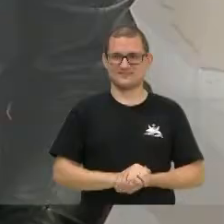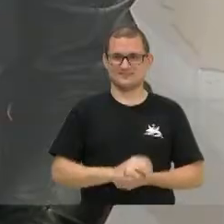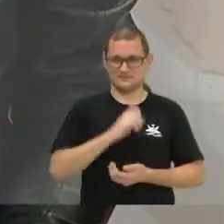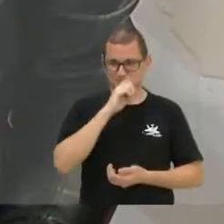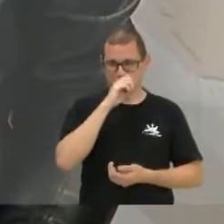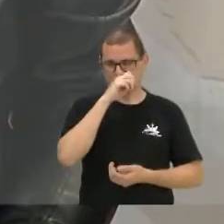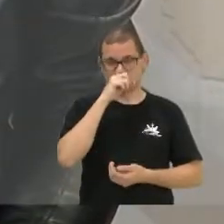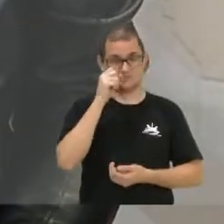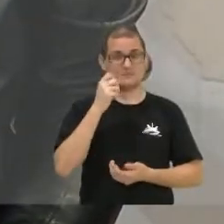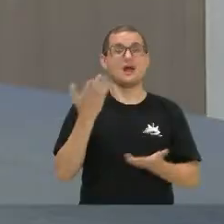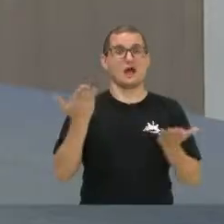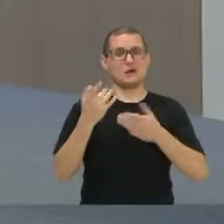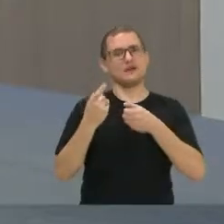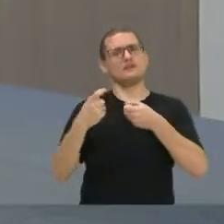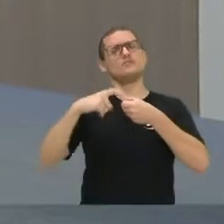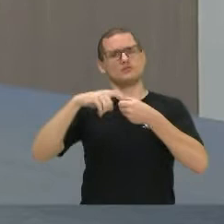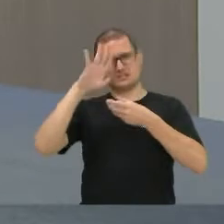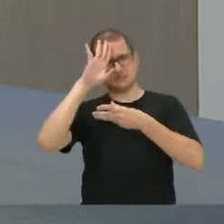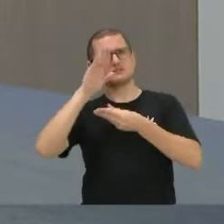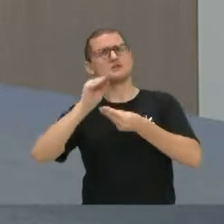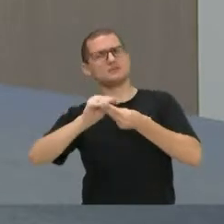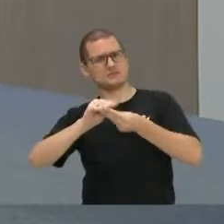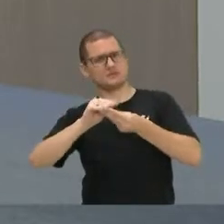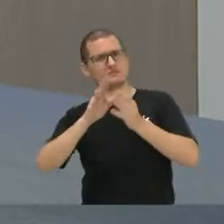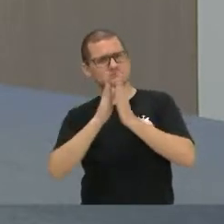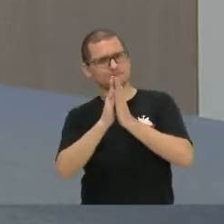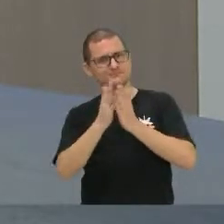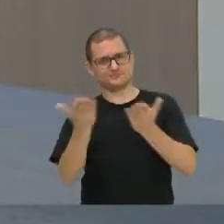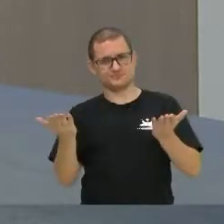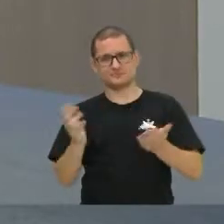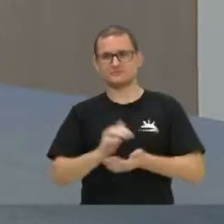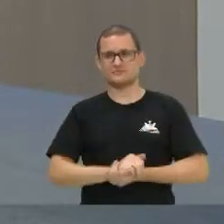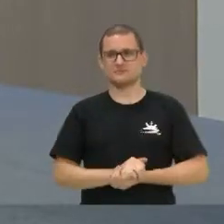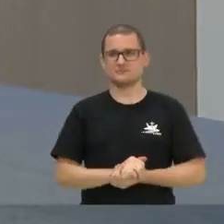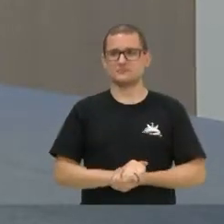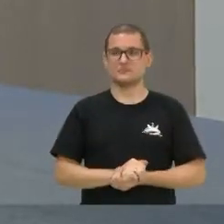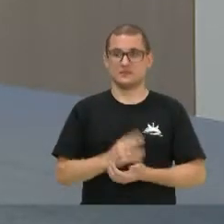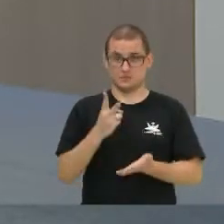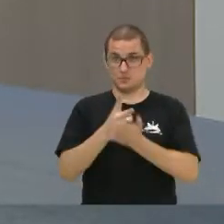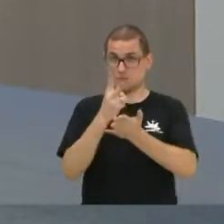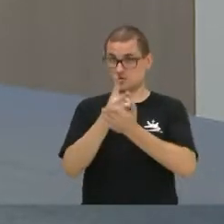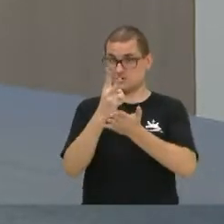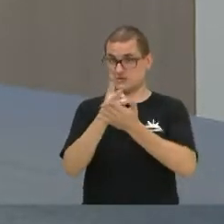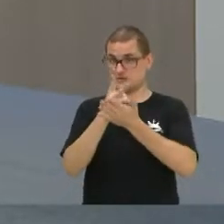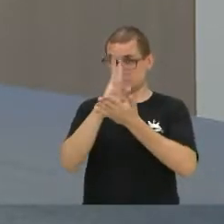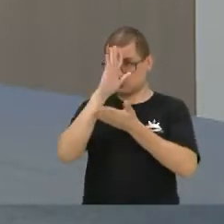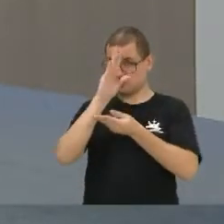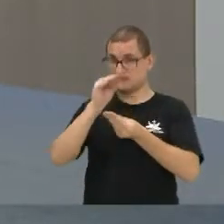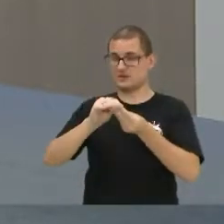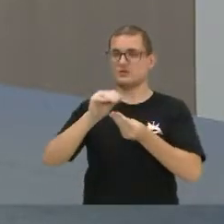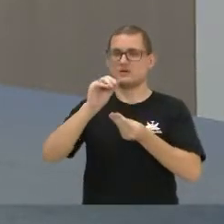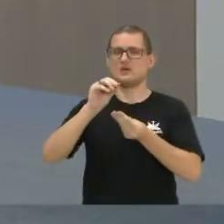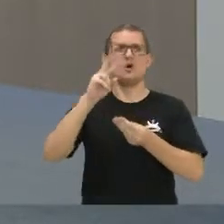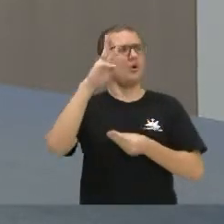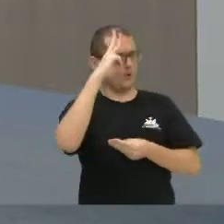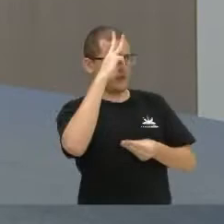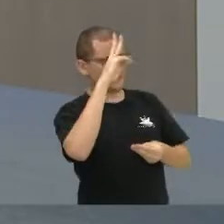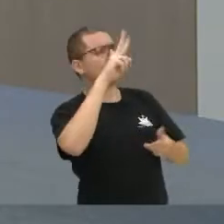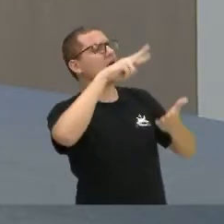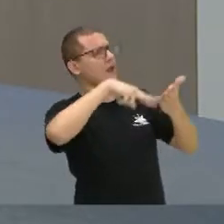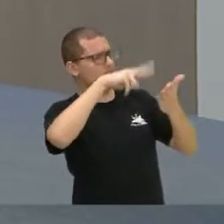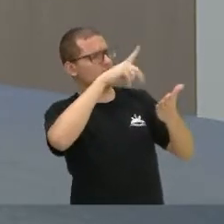preocupar mas voltemos aqui por favor outra continuemos você pode ler outra vez o